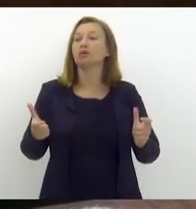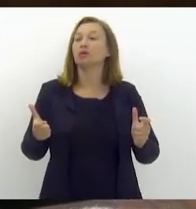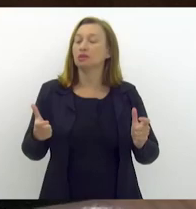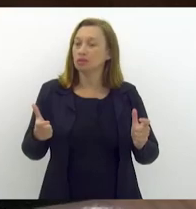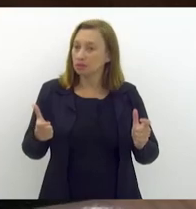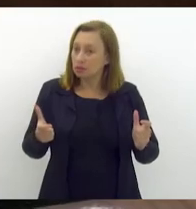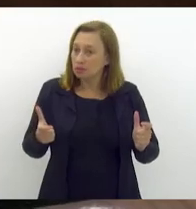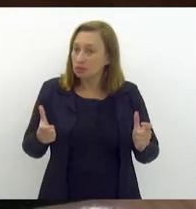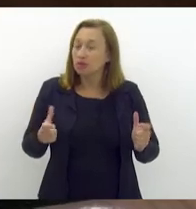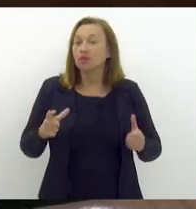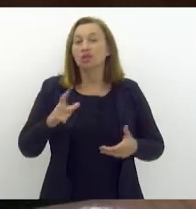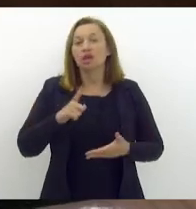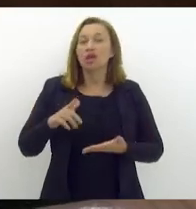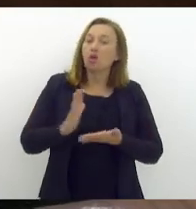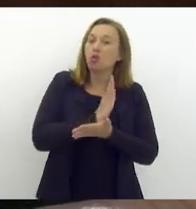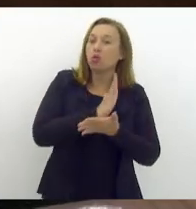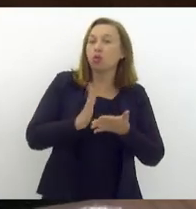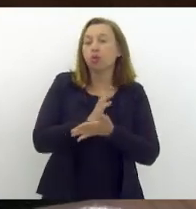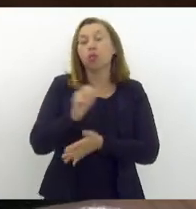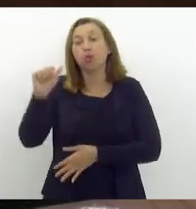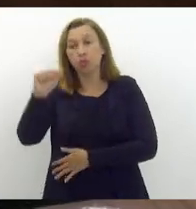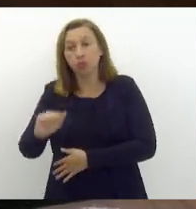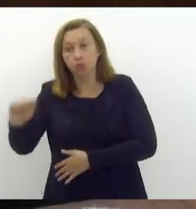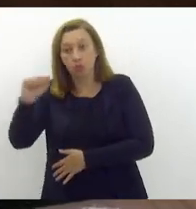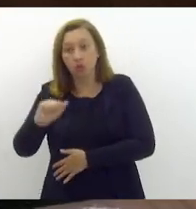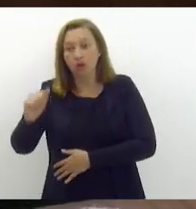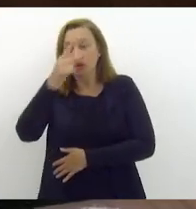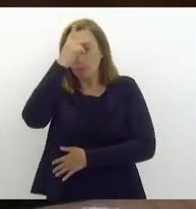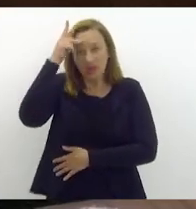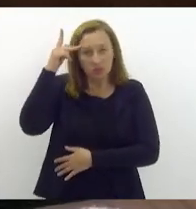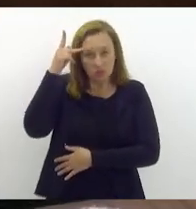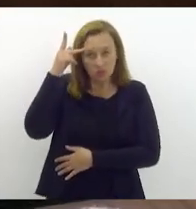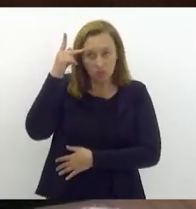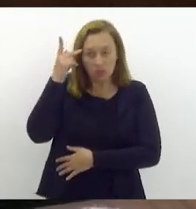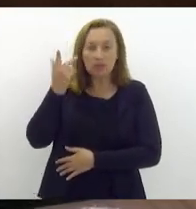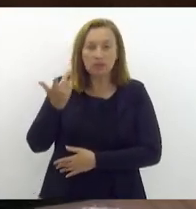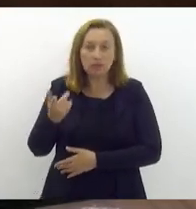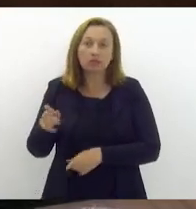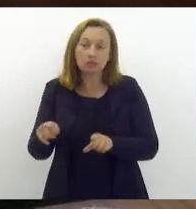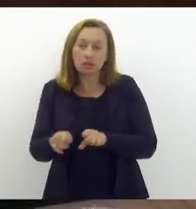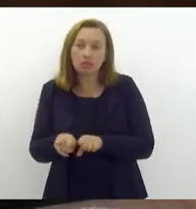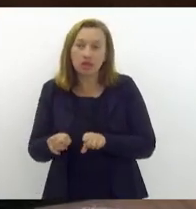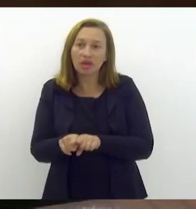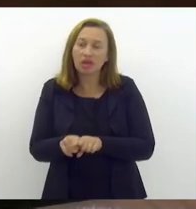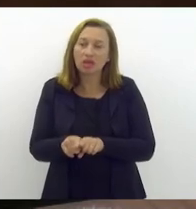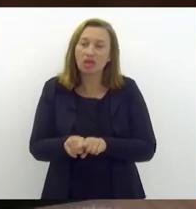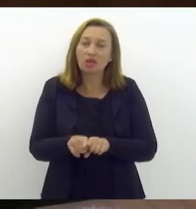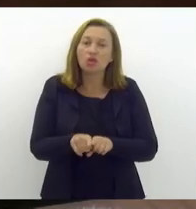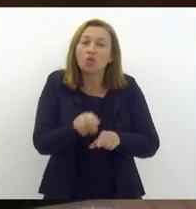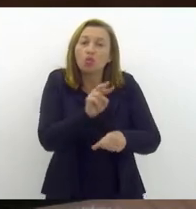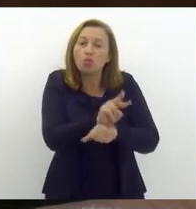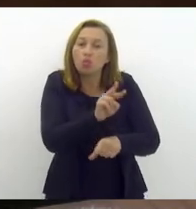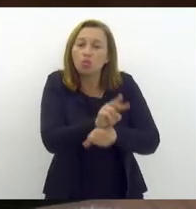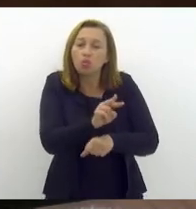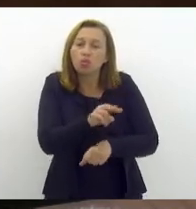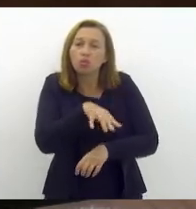parcas, associações e até pessoas físicas que tentam cuidar desses